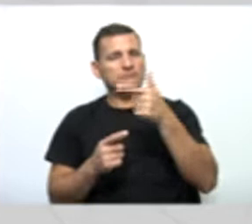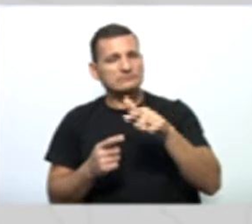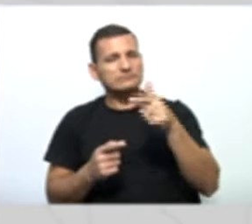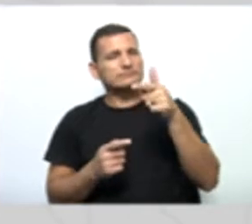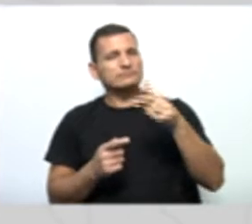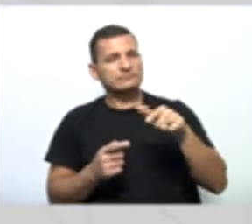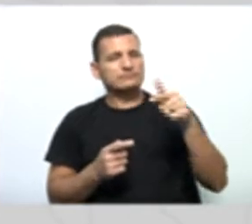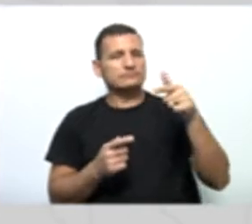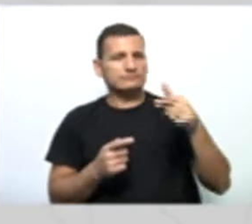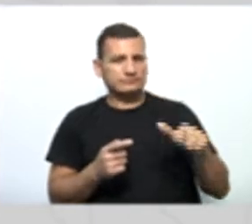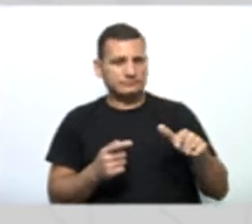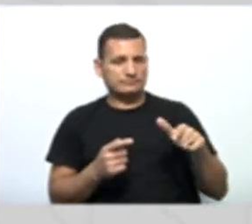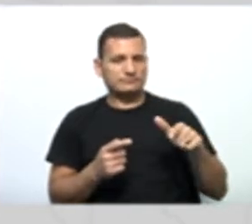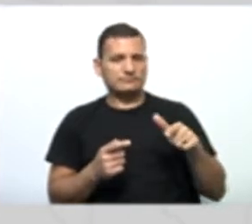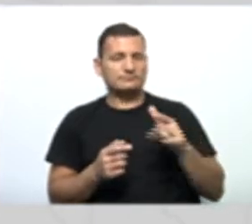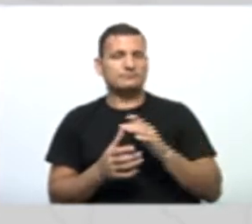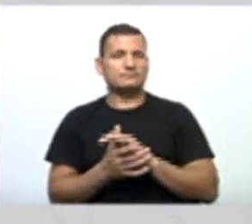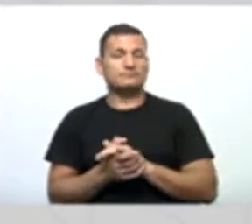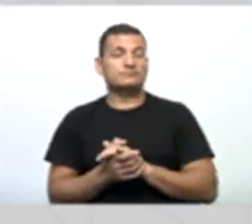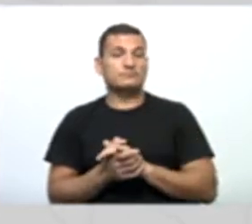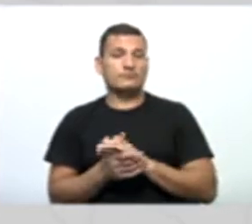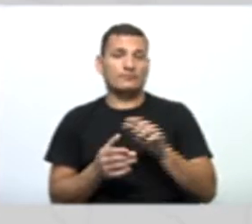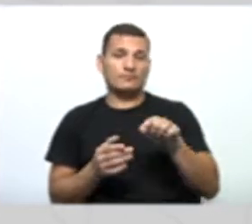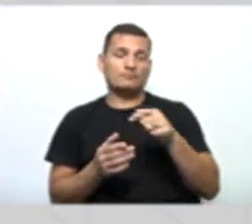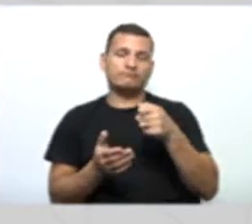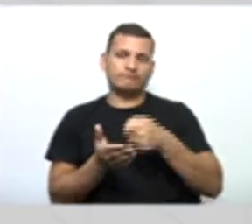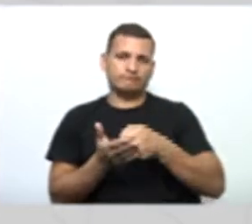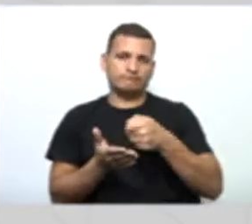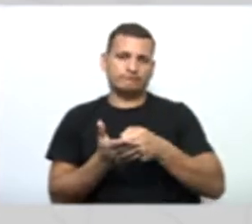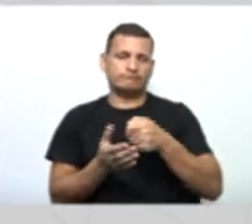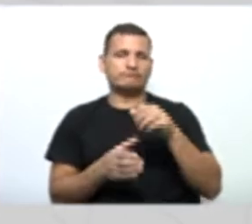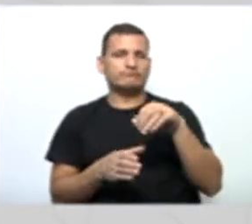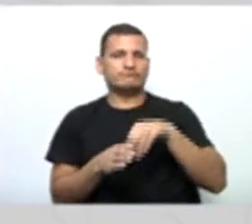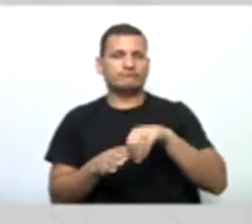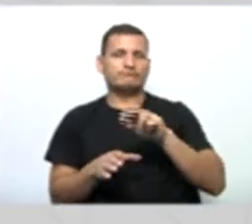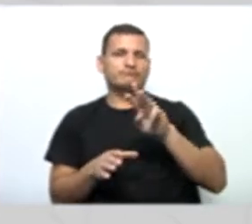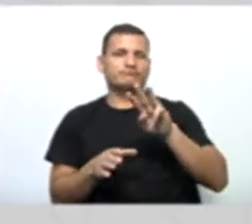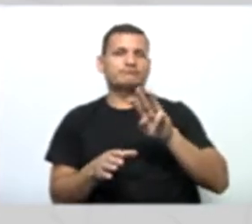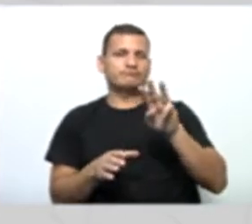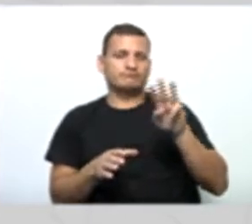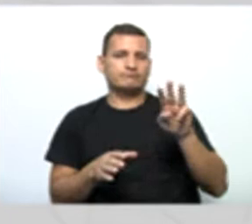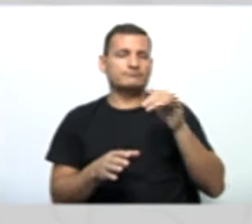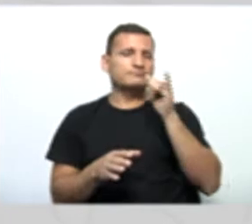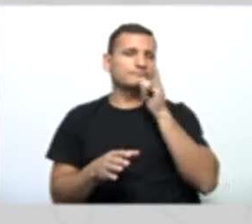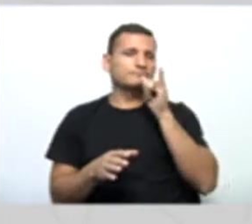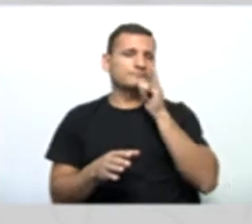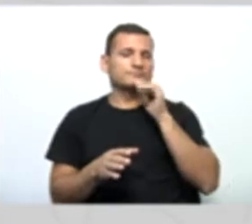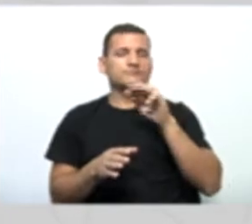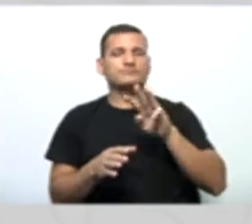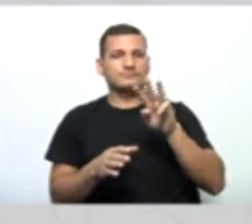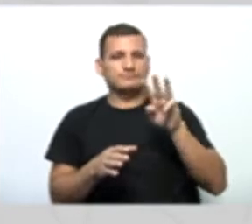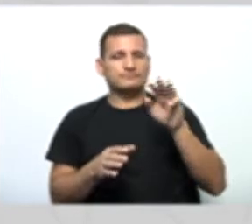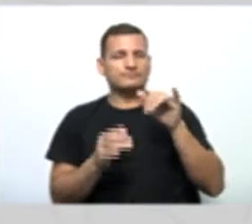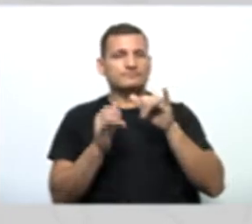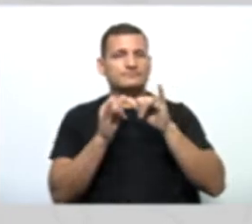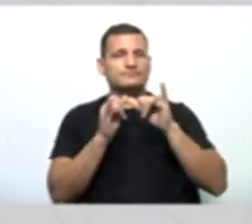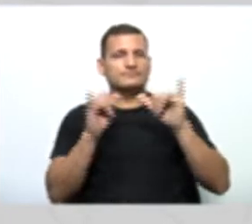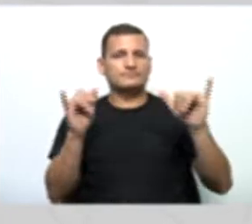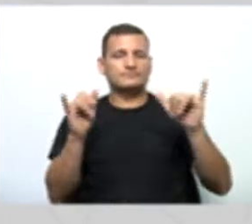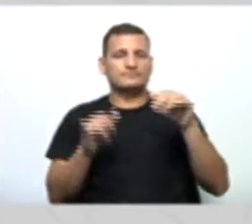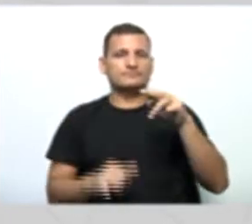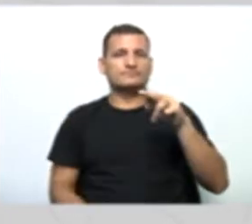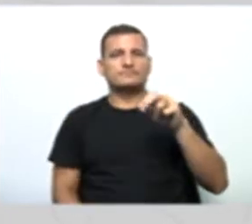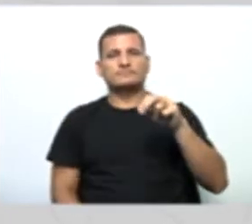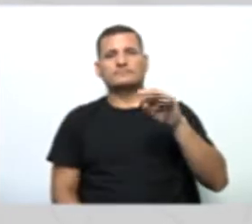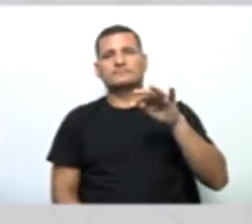repetições, elas são praticamente obrigatórias. Por exemplo, no site notícias, né, bem comum a gente